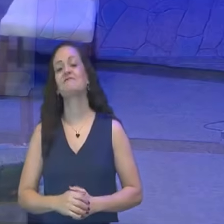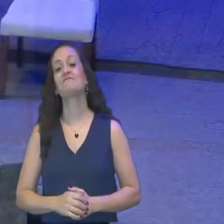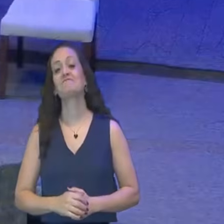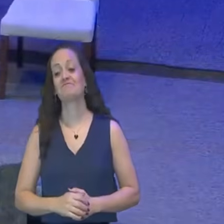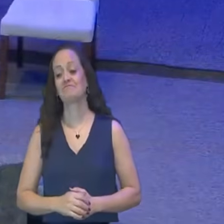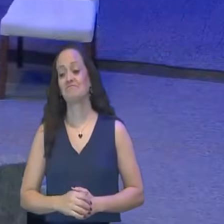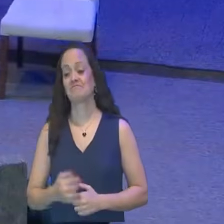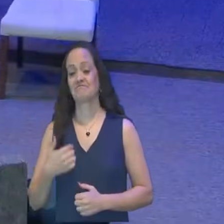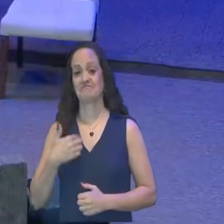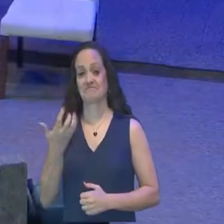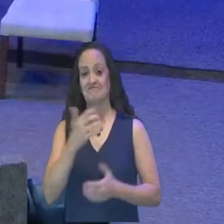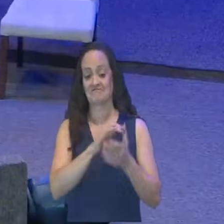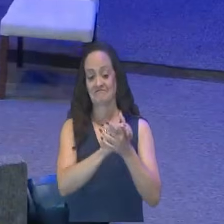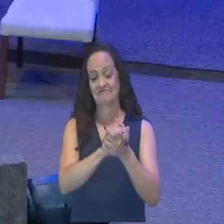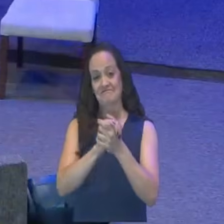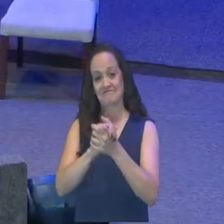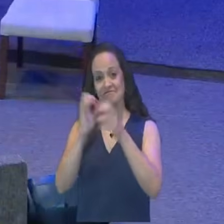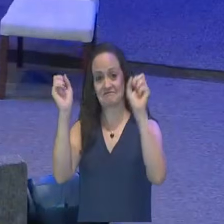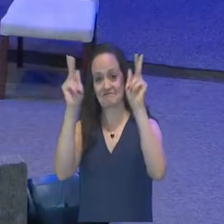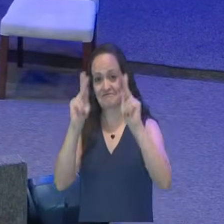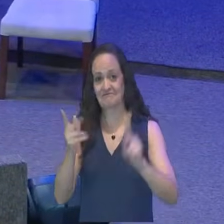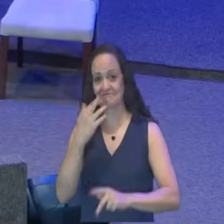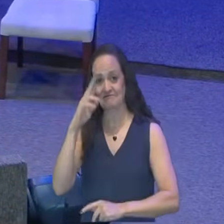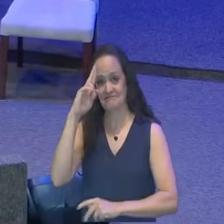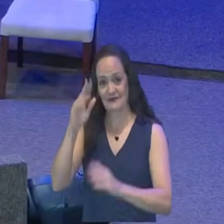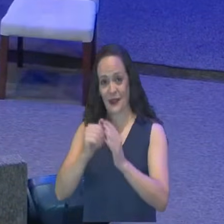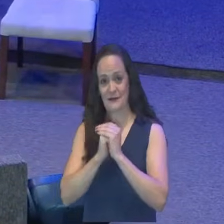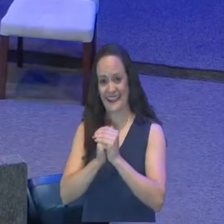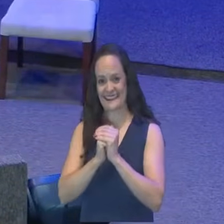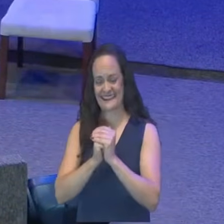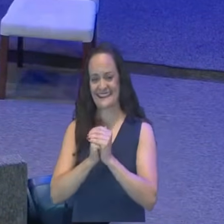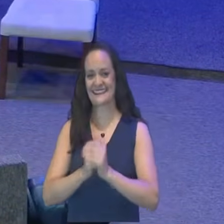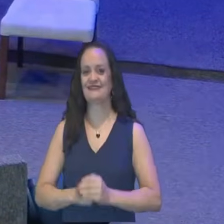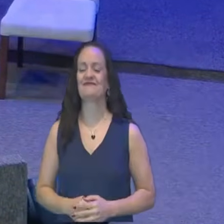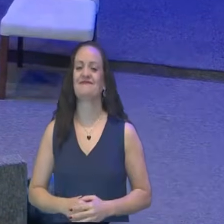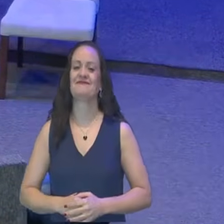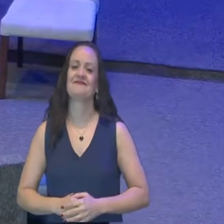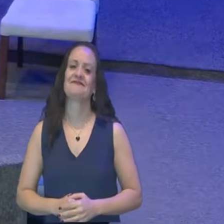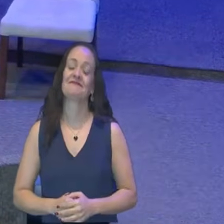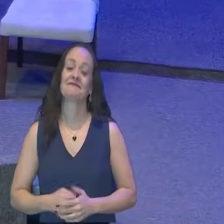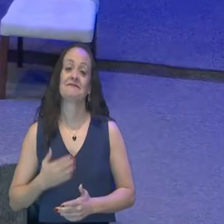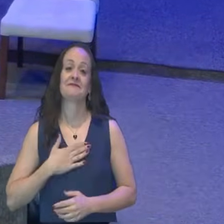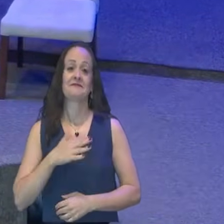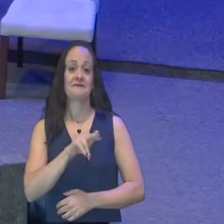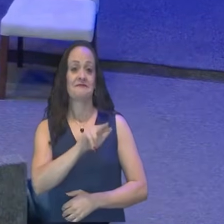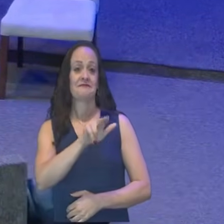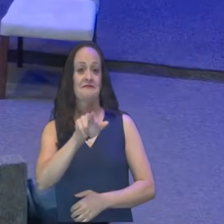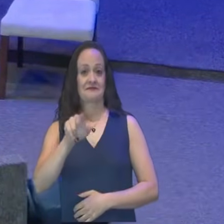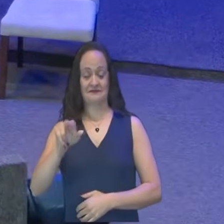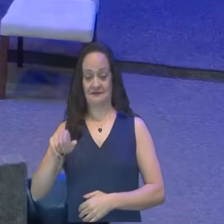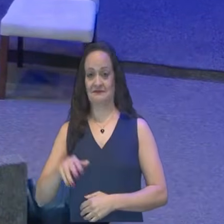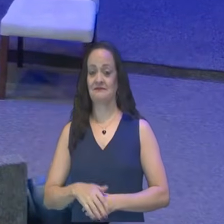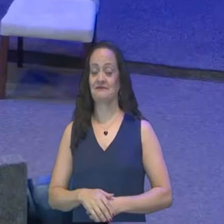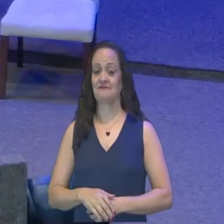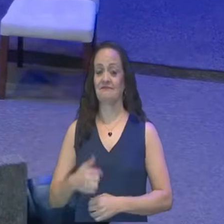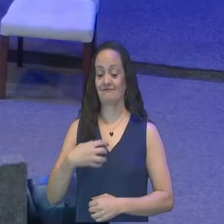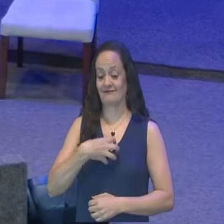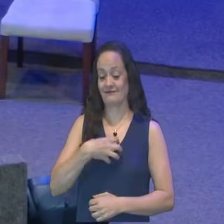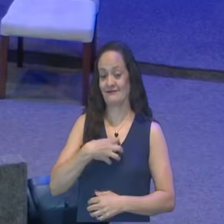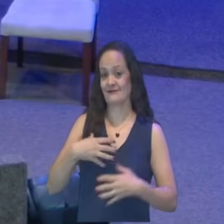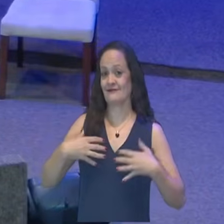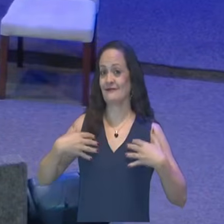Gostaria de cumprimentar a igreja com a paz do Senhor Jesus, amém? Meus irmãos, é motivo de